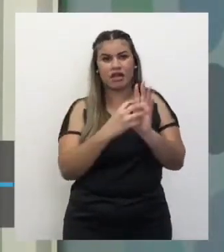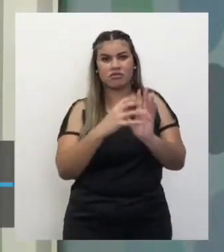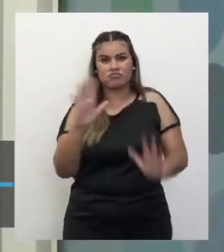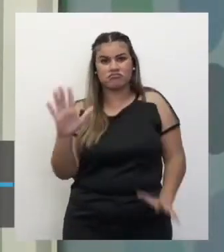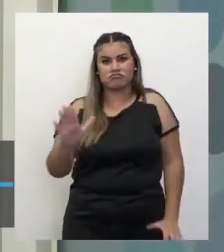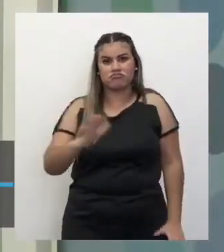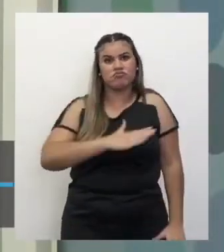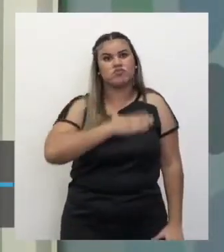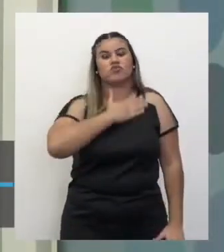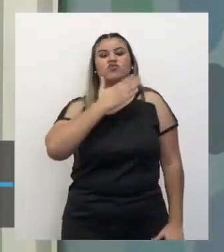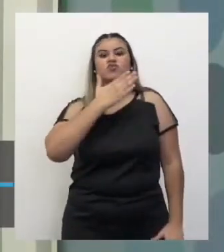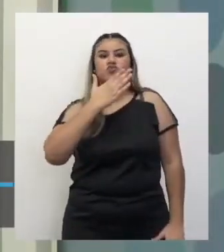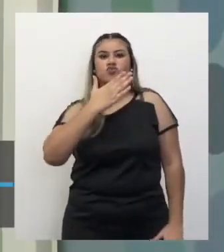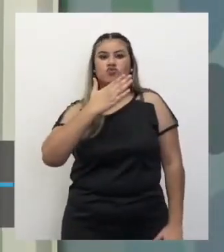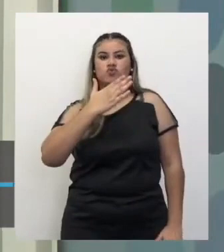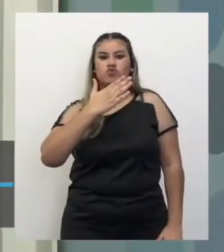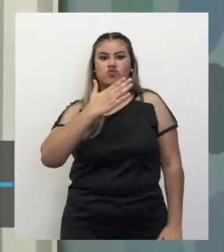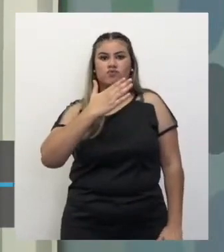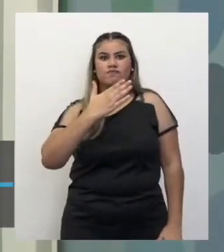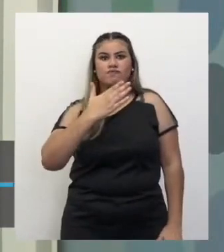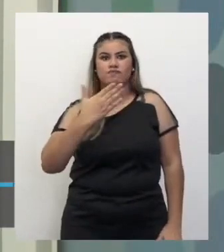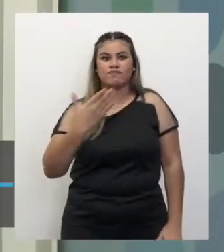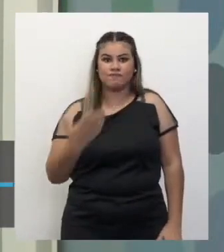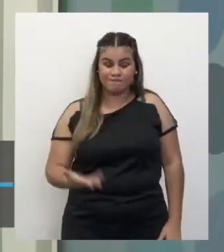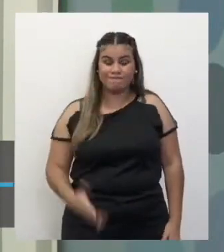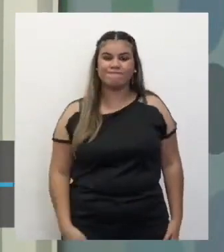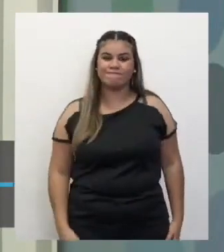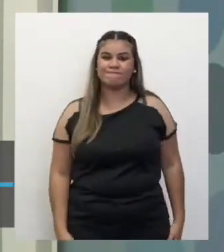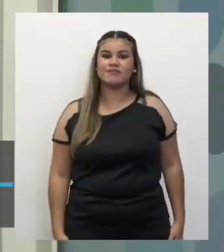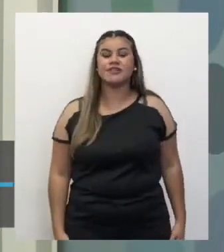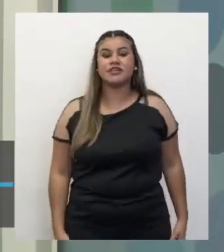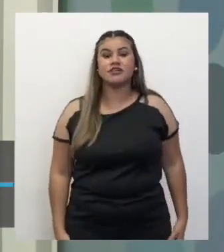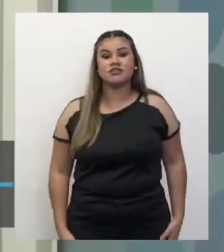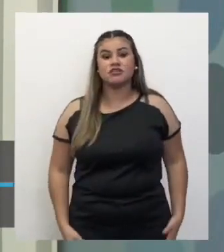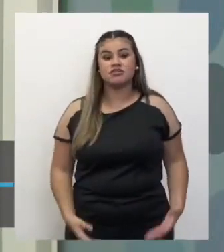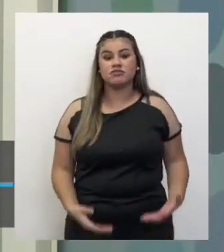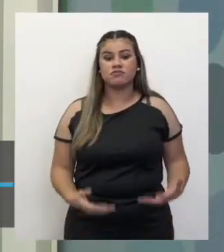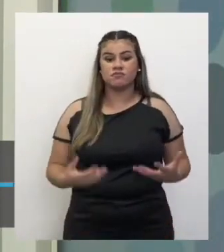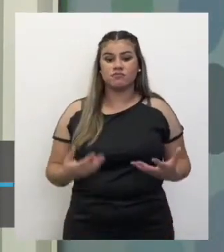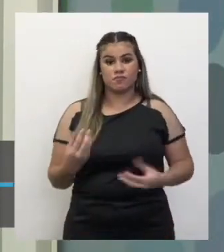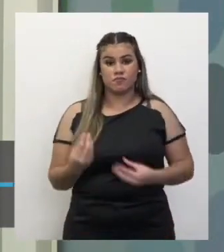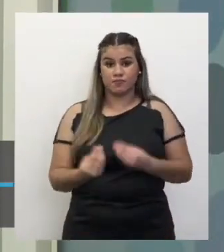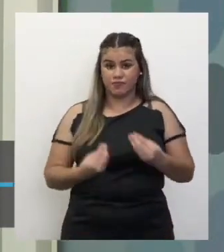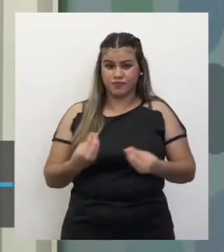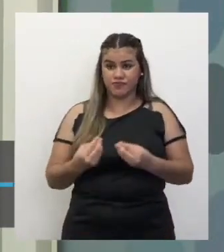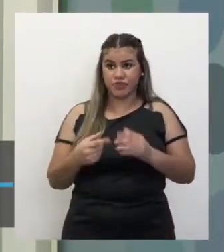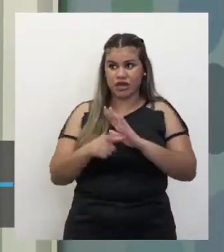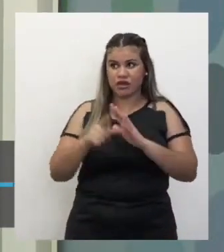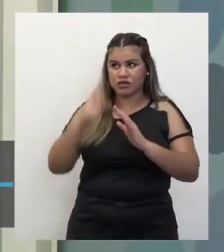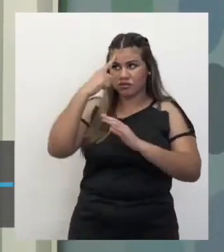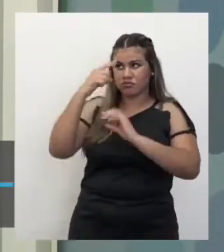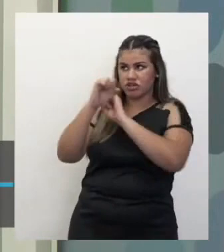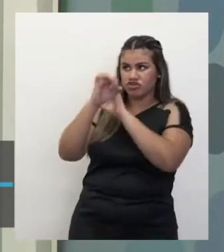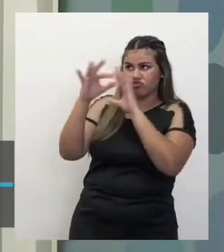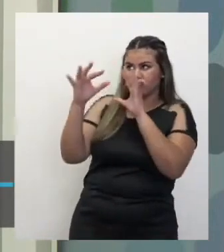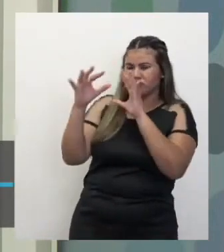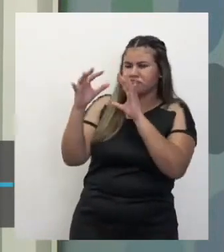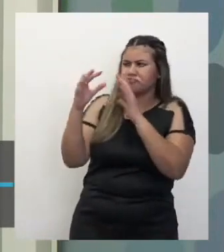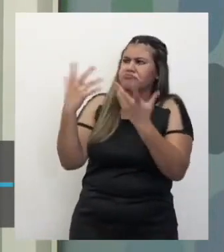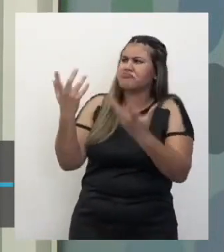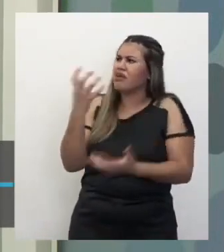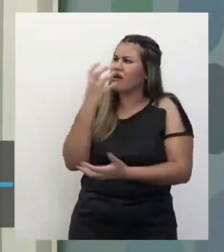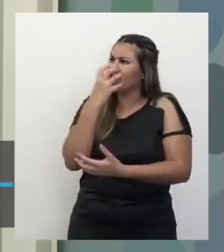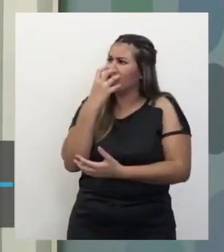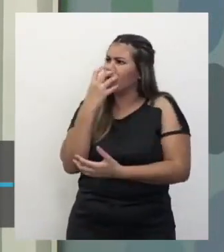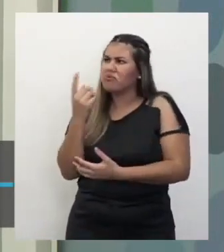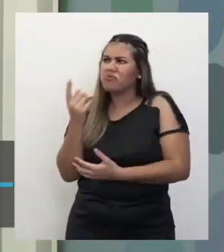choque, este susto, né? Então, isso tudo, olha, ele cria essa expectativa, o bicho não era um cão, não era um gato, não